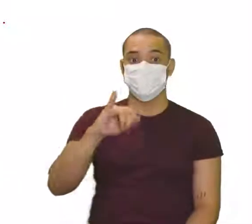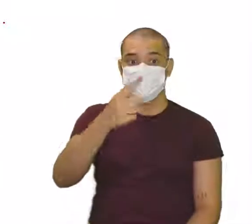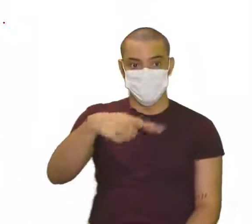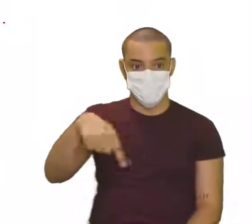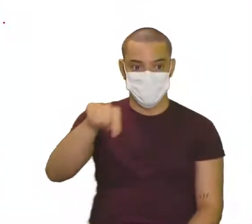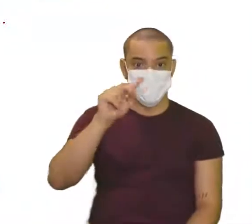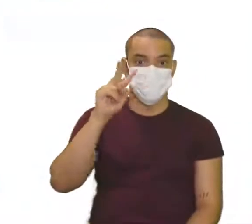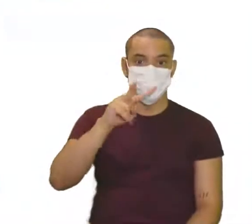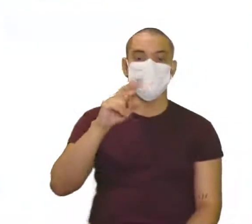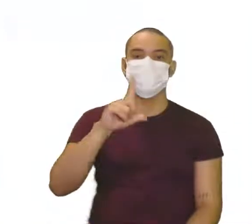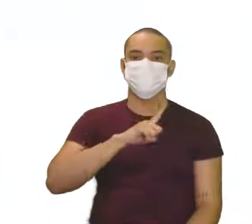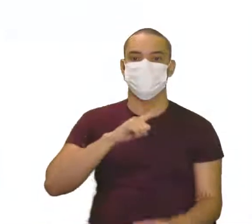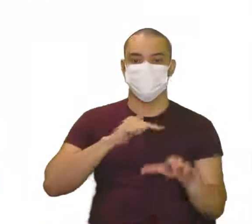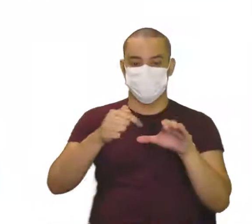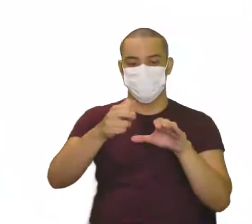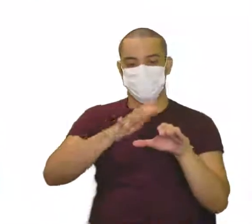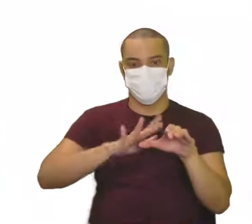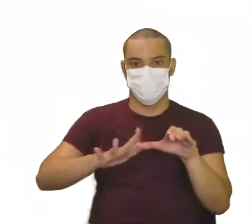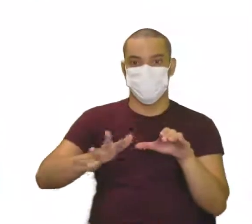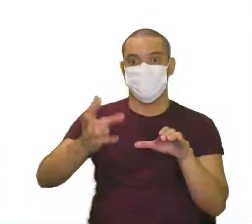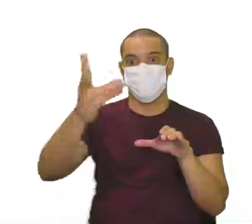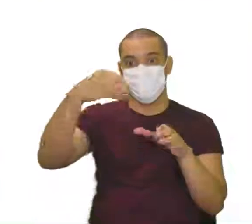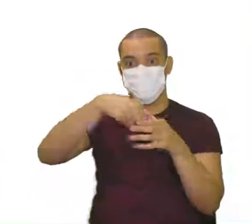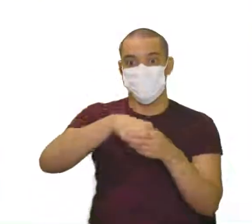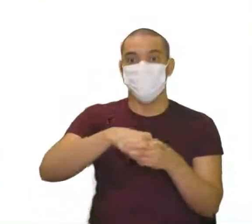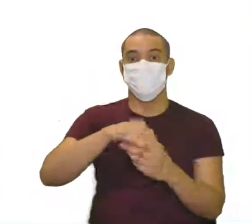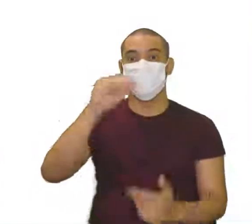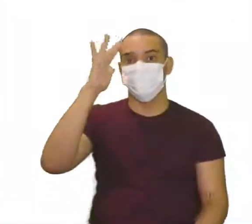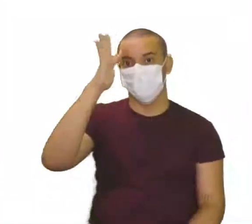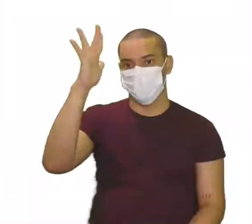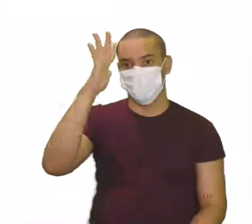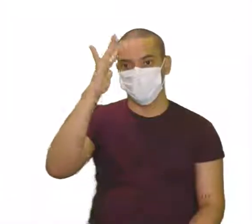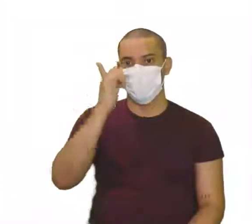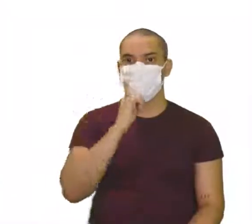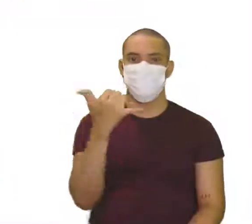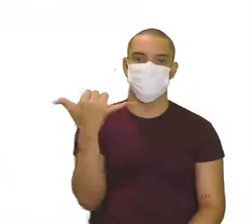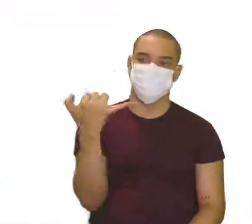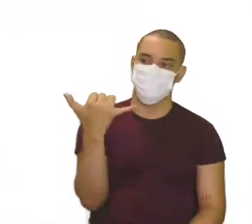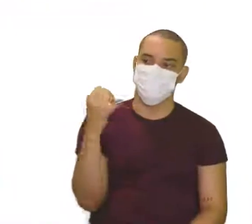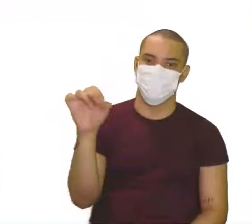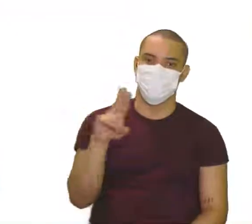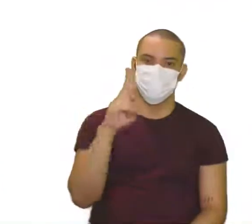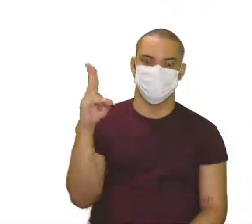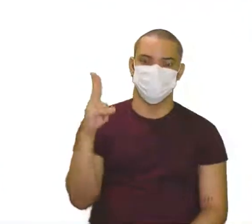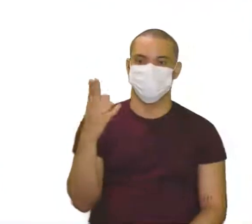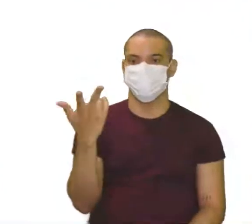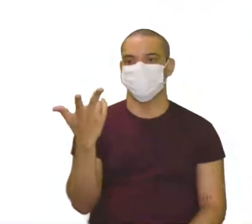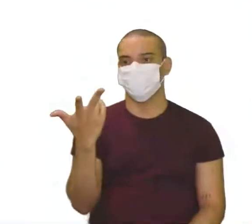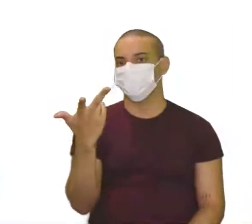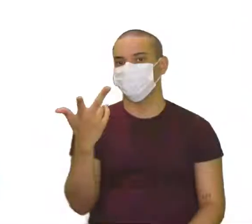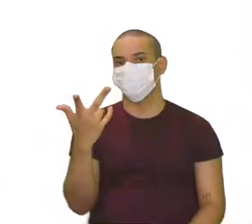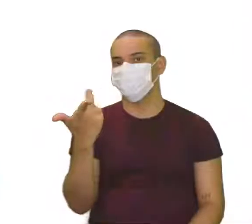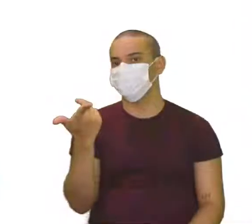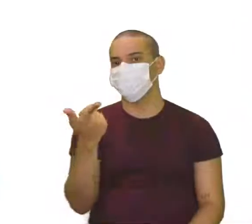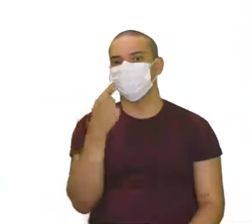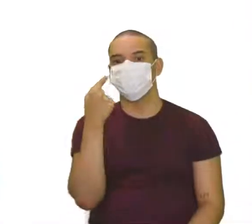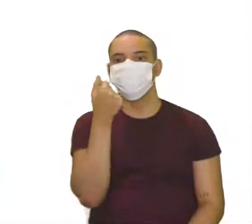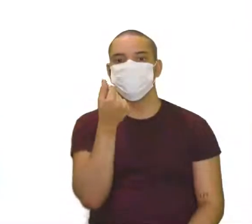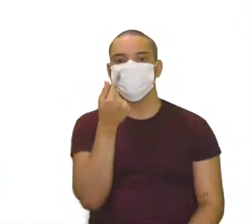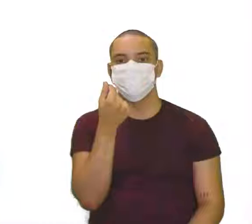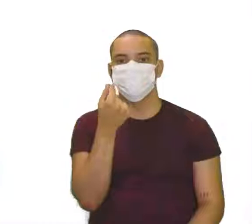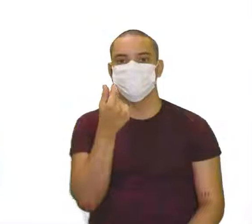campo está entrando, ok? Imagine aqui uma caneta, um lápis entrando na folha do seu